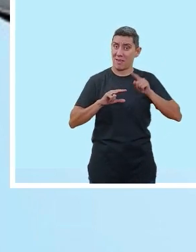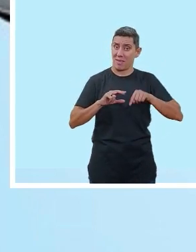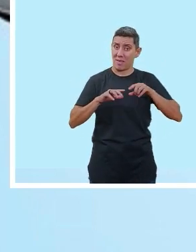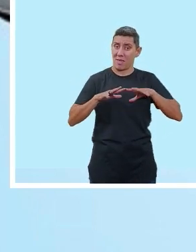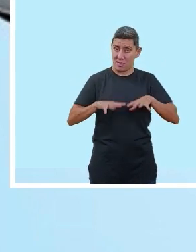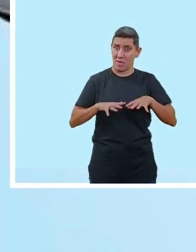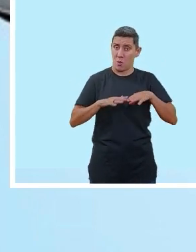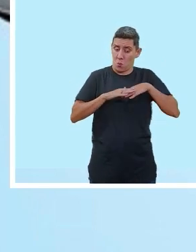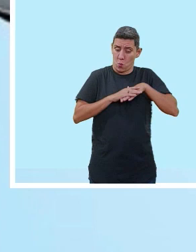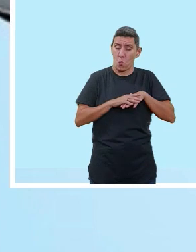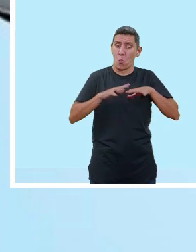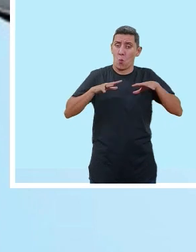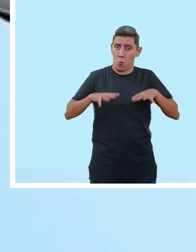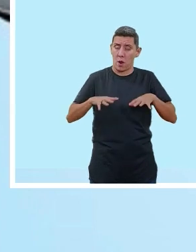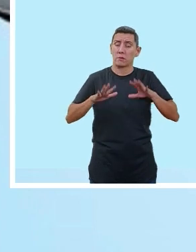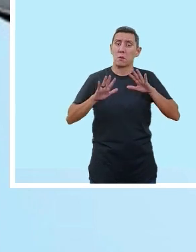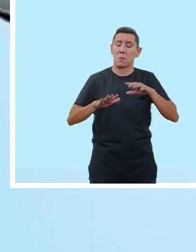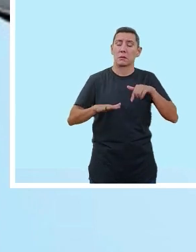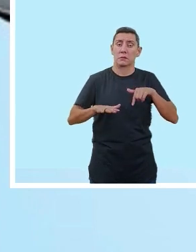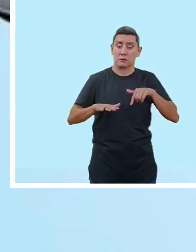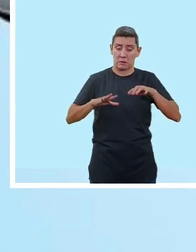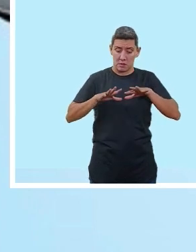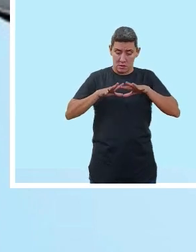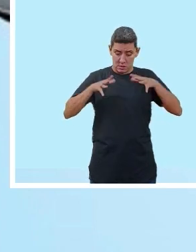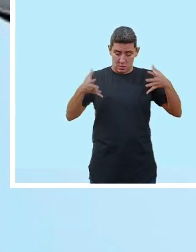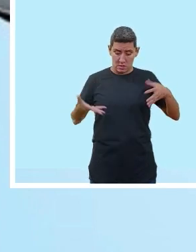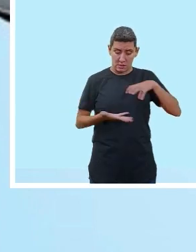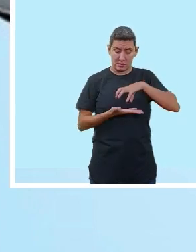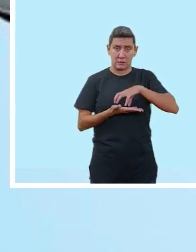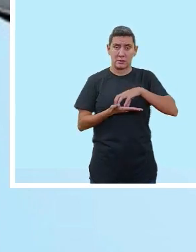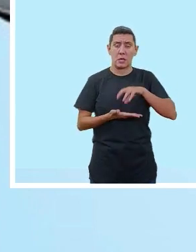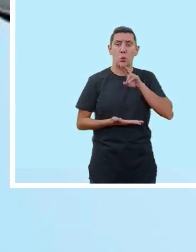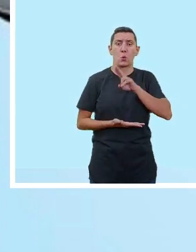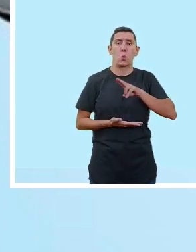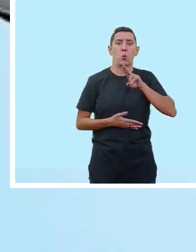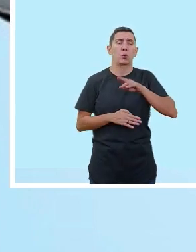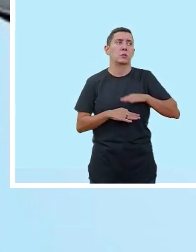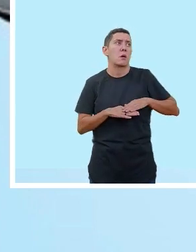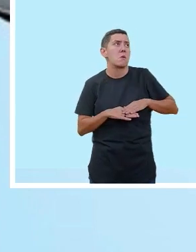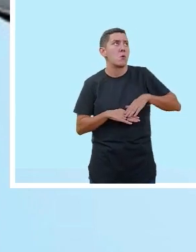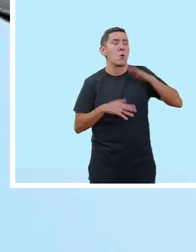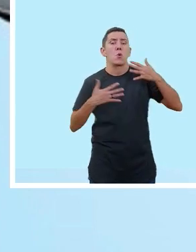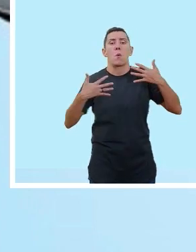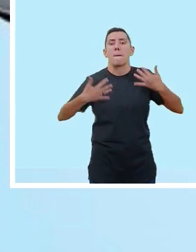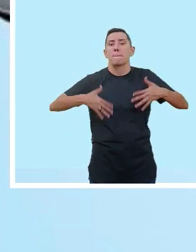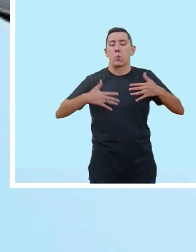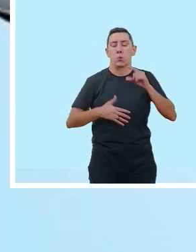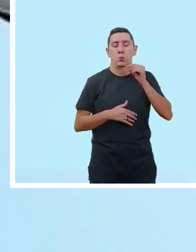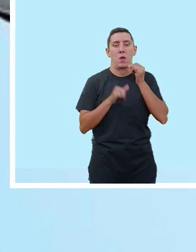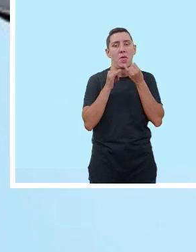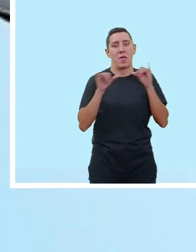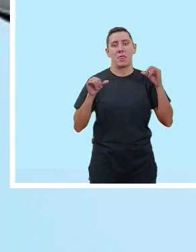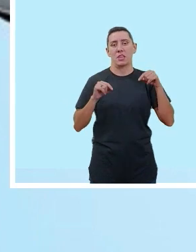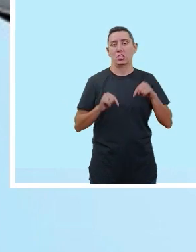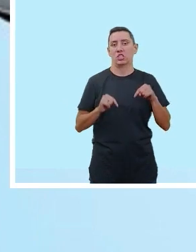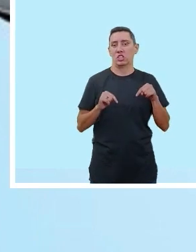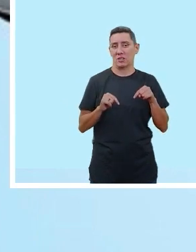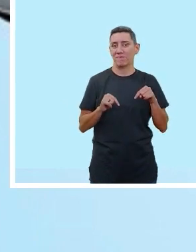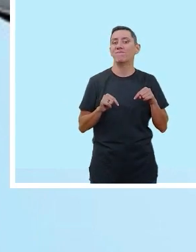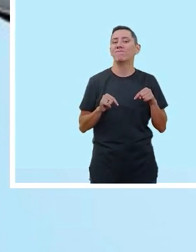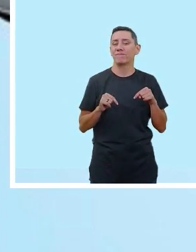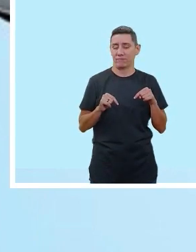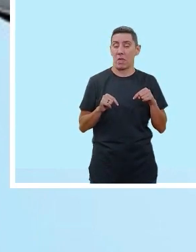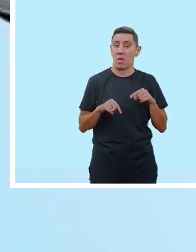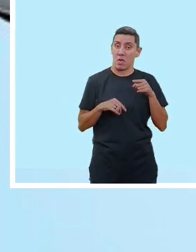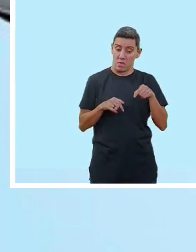processar qualquer tipo de informação, você precisa de energia elétrica, né? Então, esses grandes data centers que